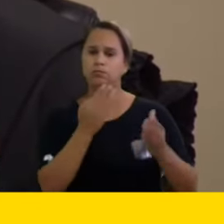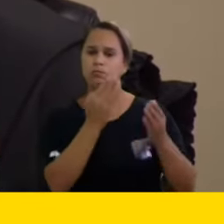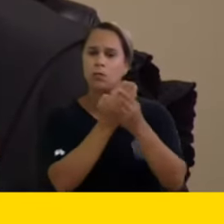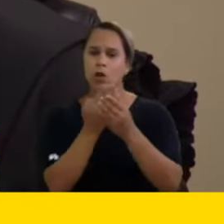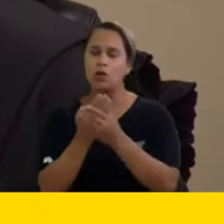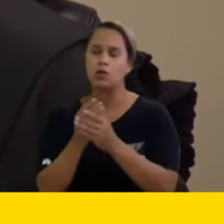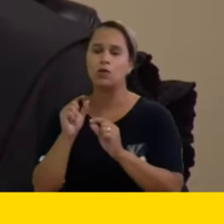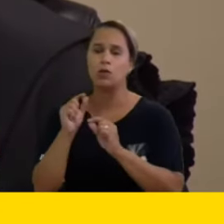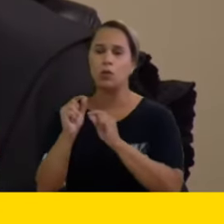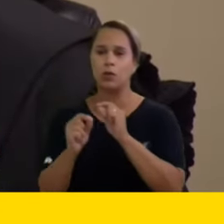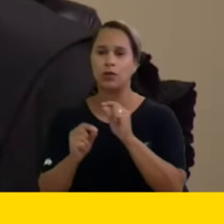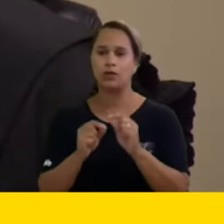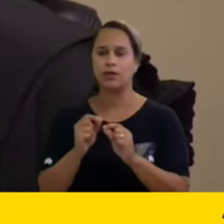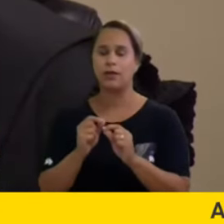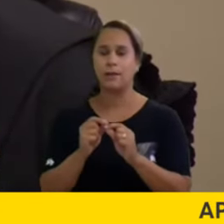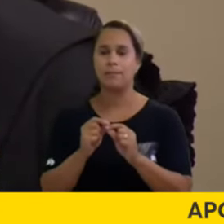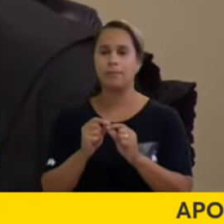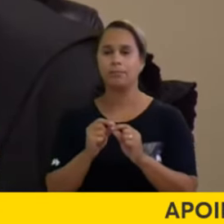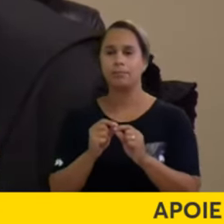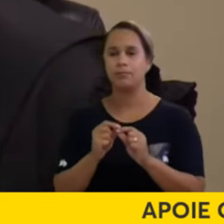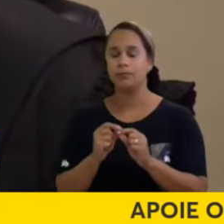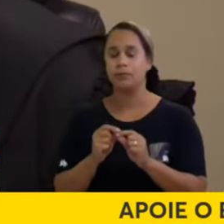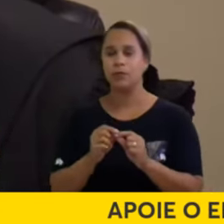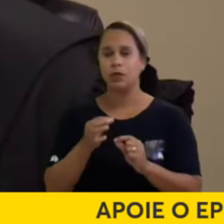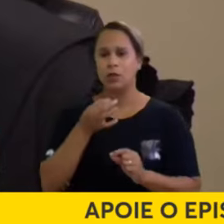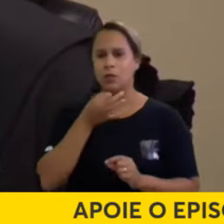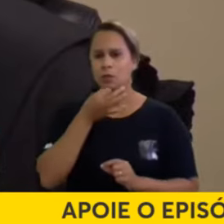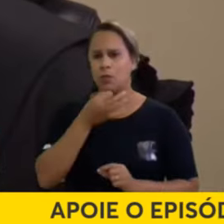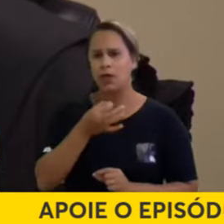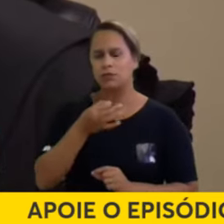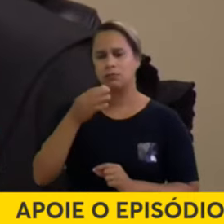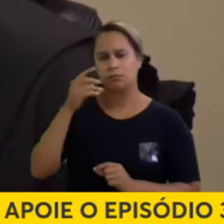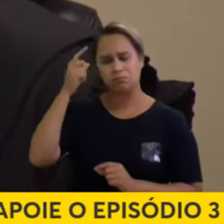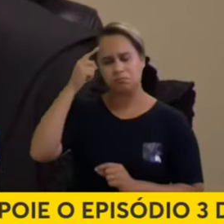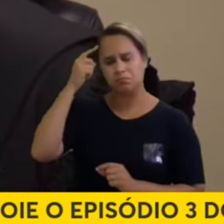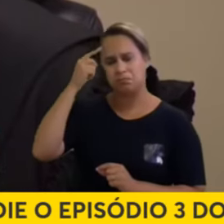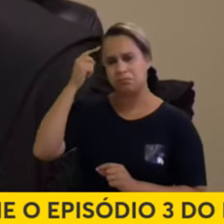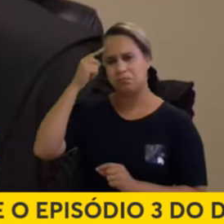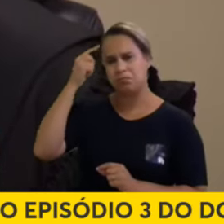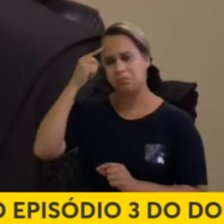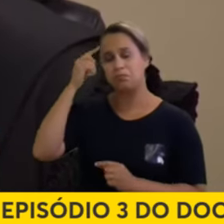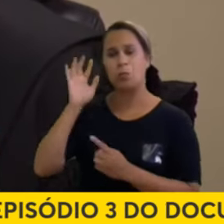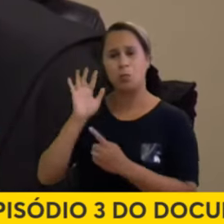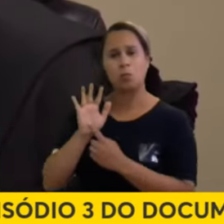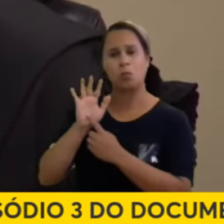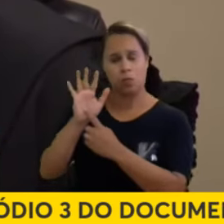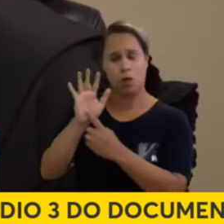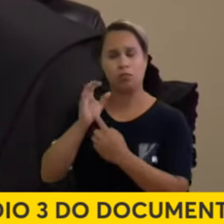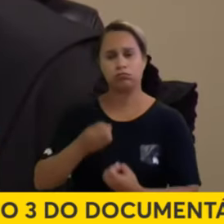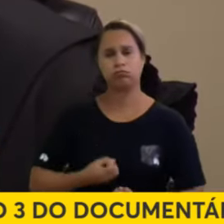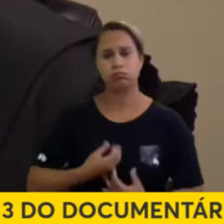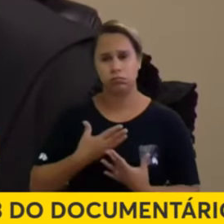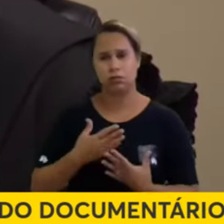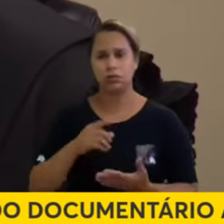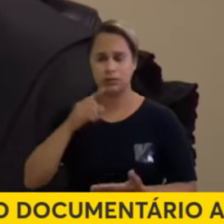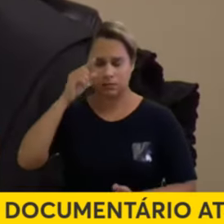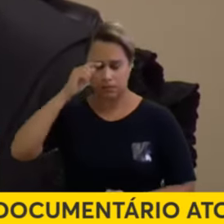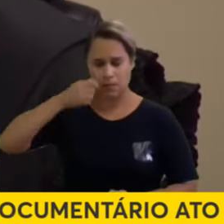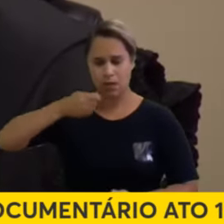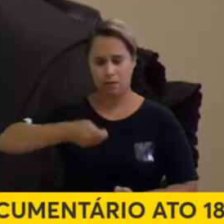direito do noticiário de manifestação de pensamento permanecem fora da esfera de valoração autônoma e da livre determinação do